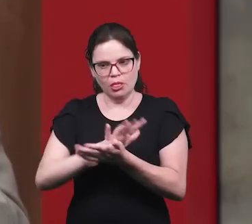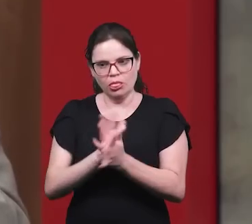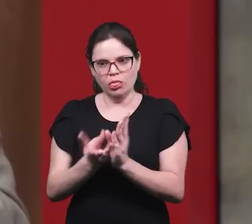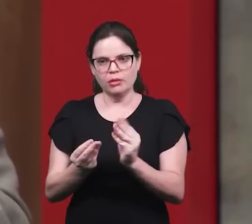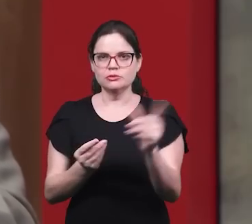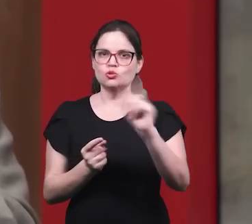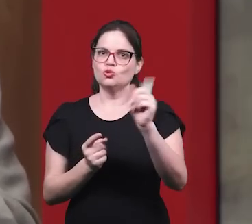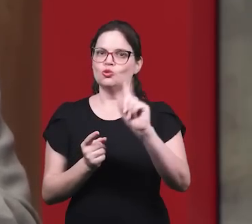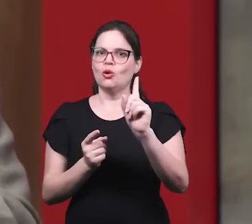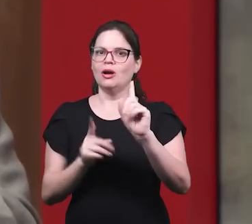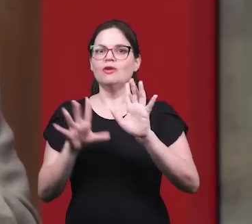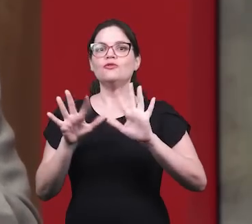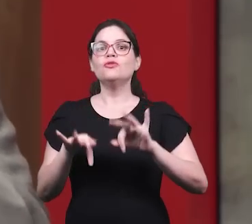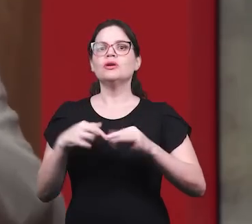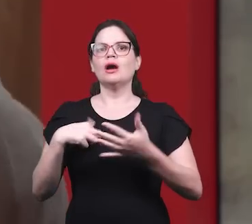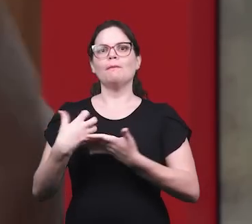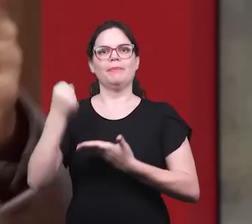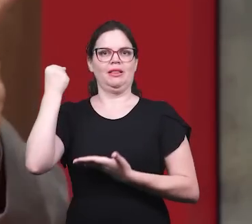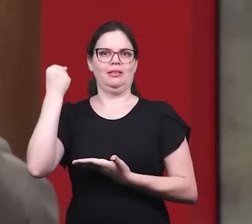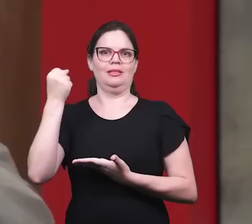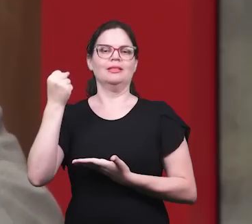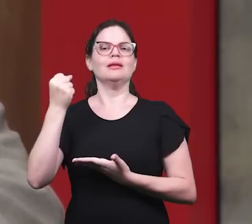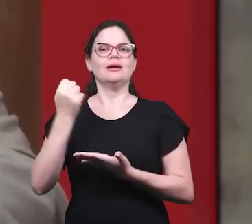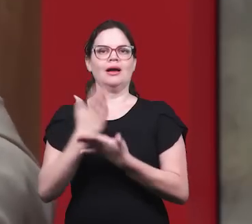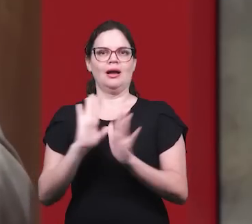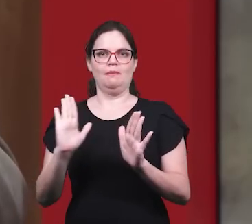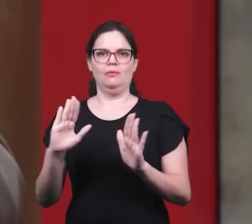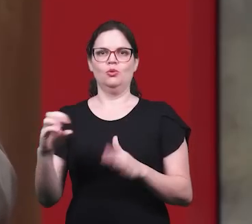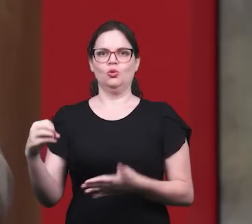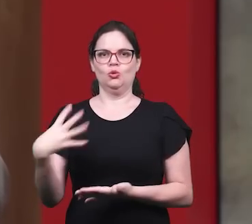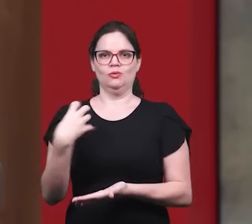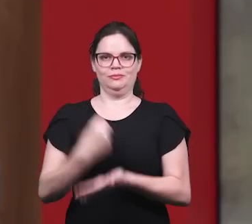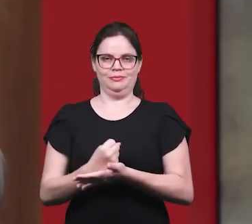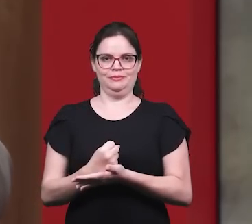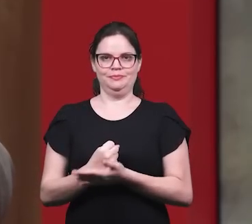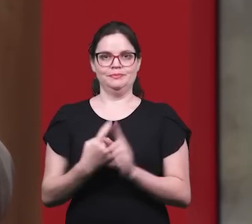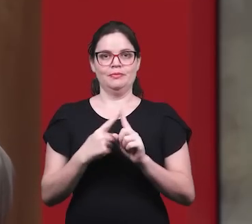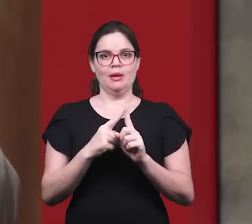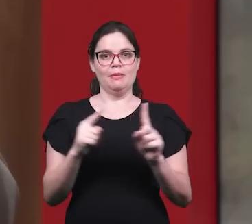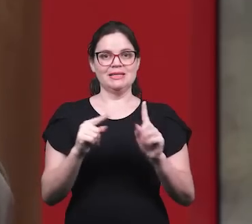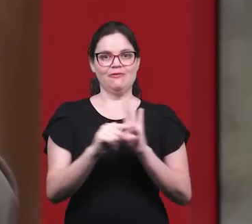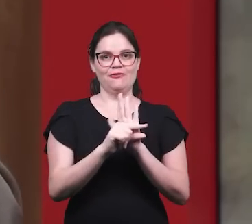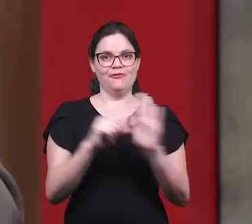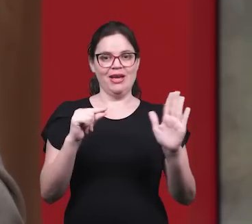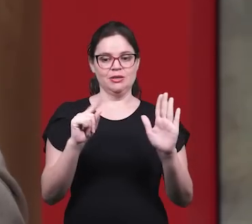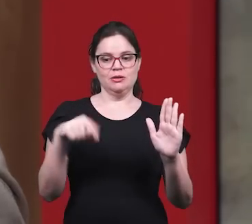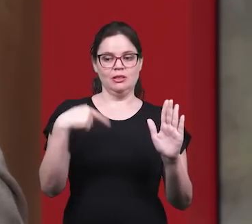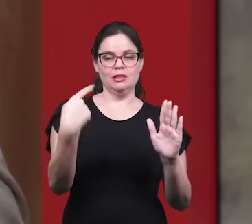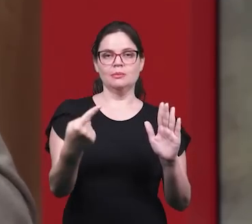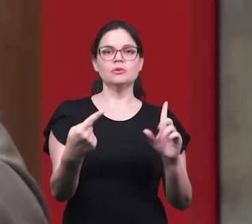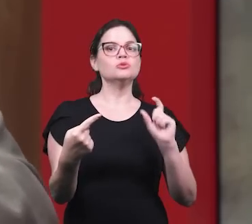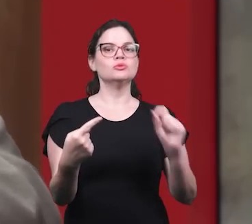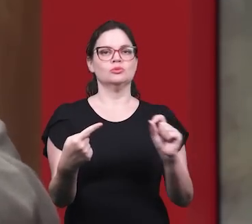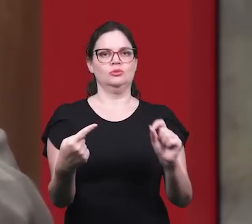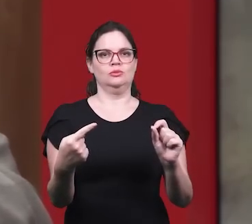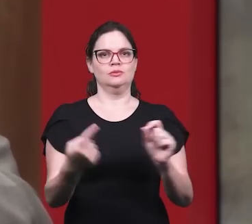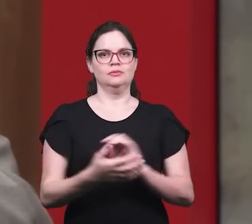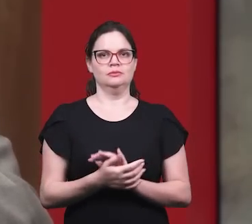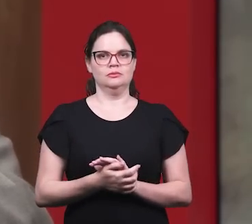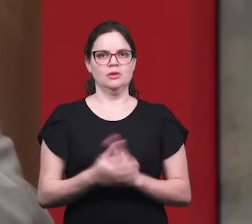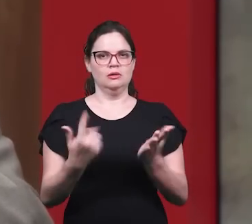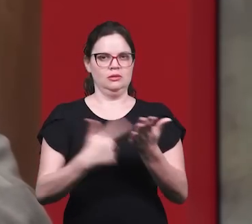do Novo Testamento. Mas no verso seguinte, que ele disse que o evangelho será pregado, ele diz